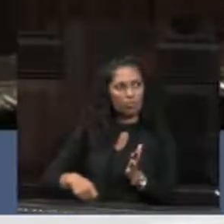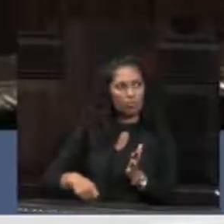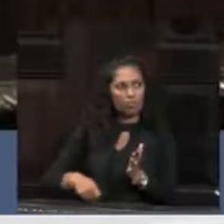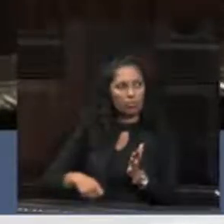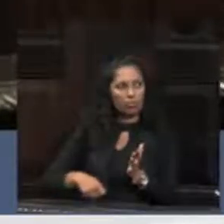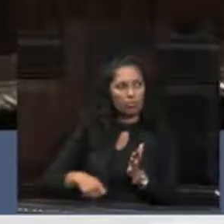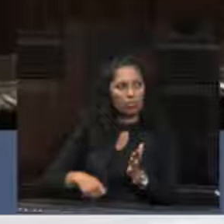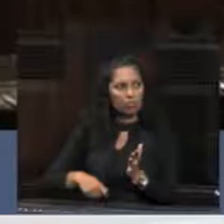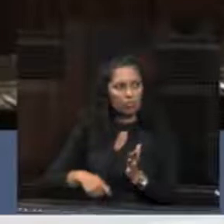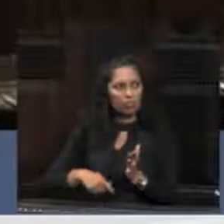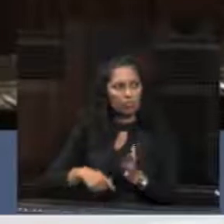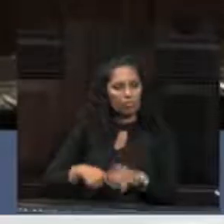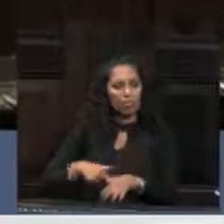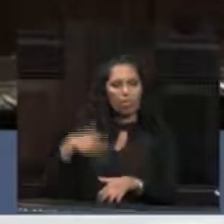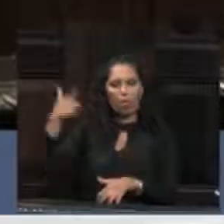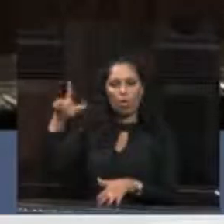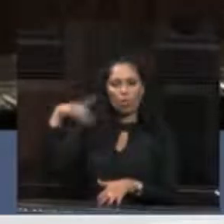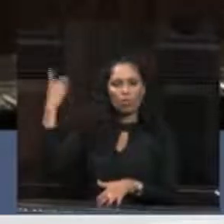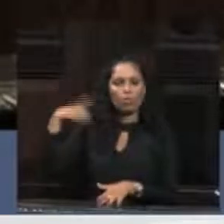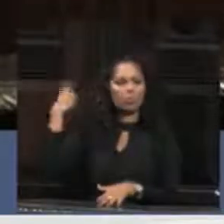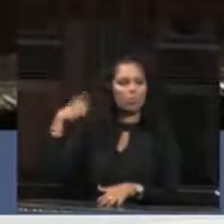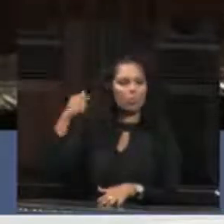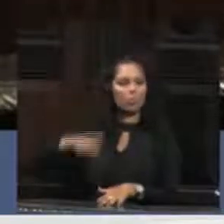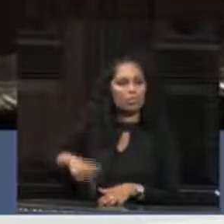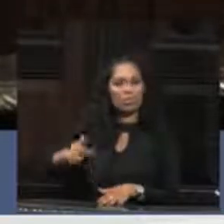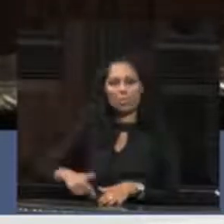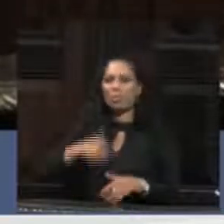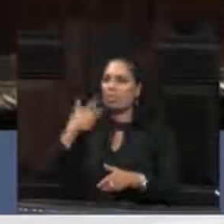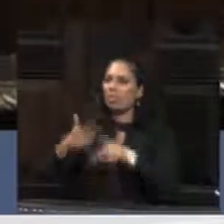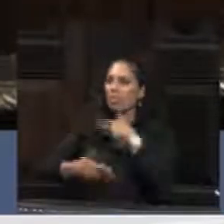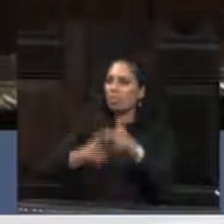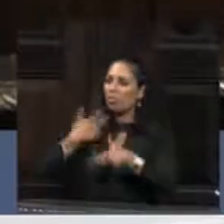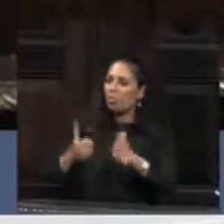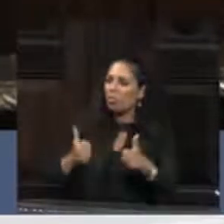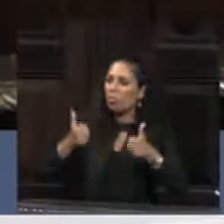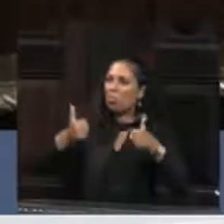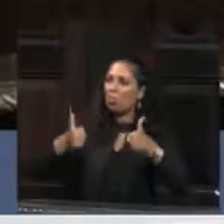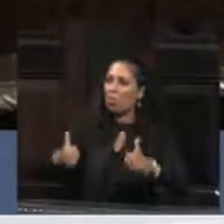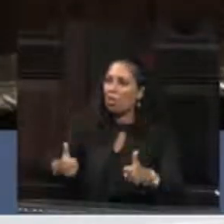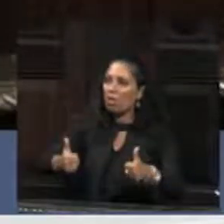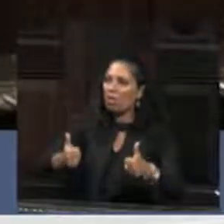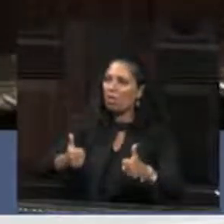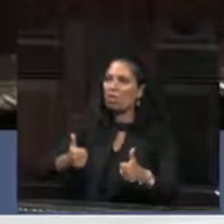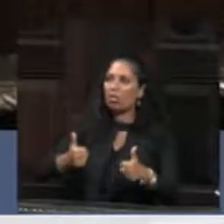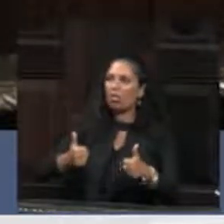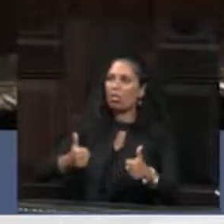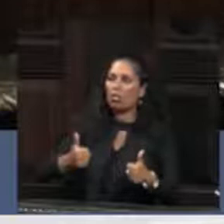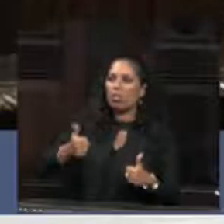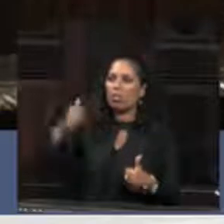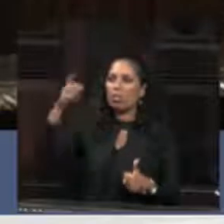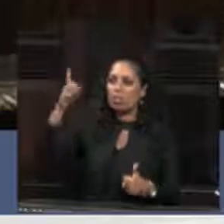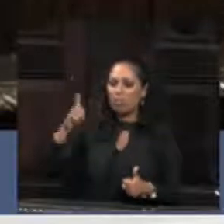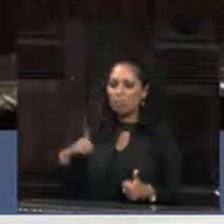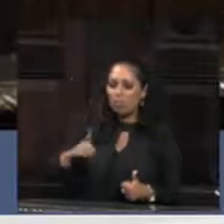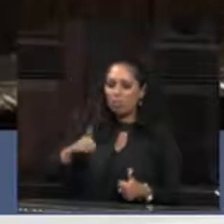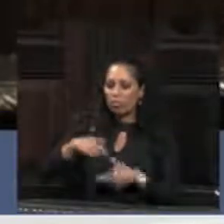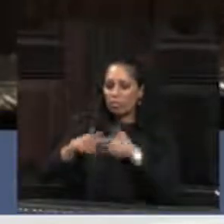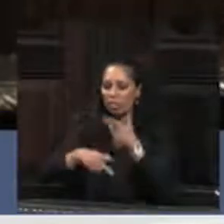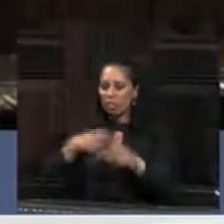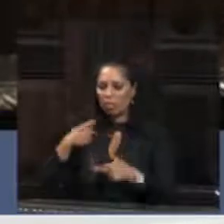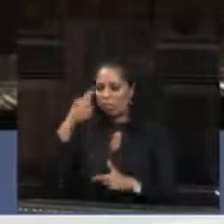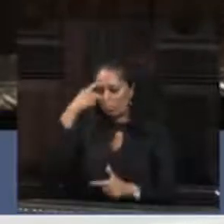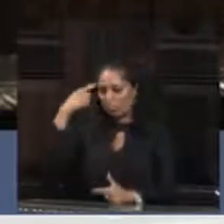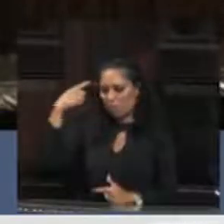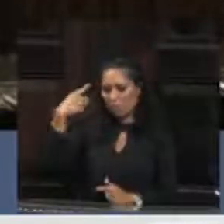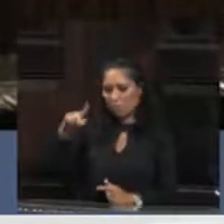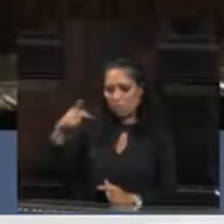outros colegas e colegas aqui, explanações brilhantes, defendendo seu posicionamento, que se